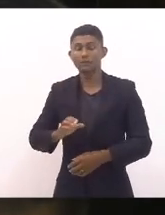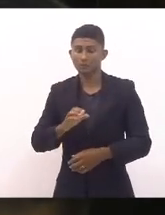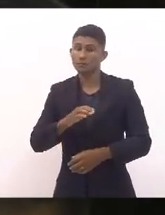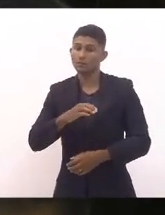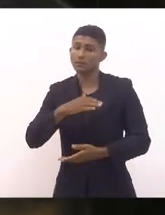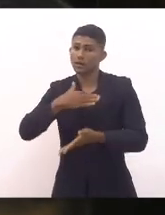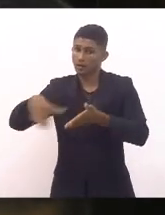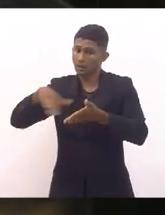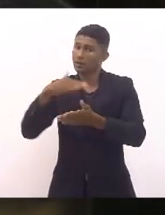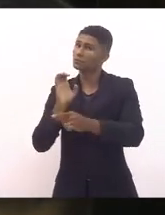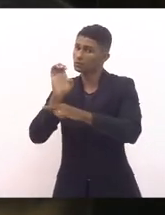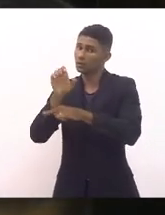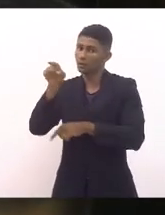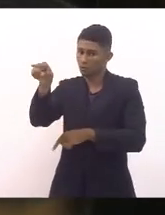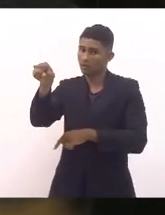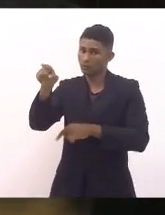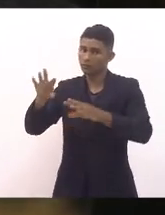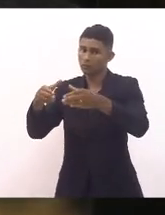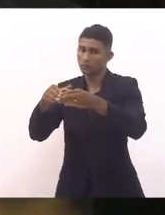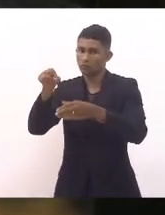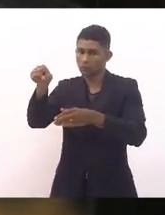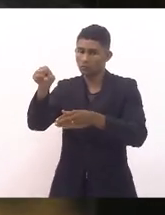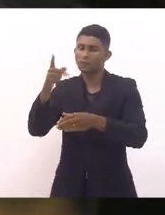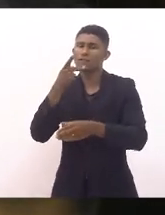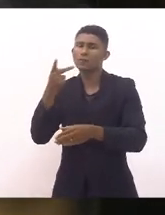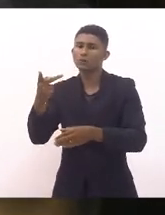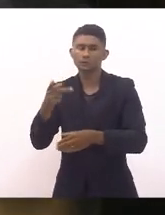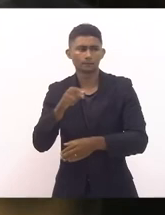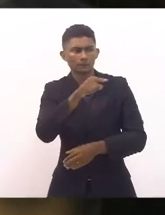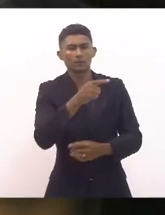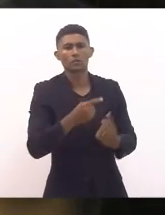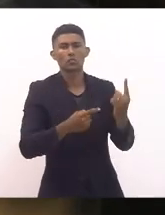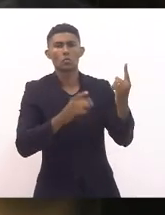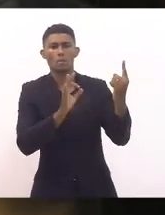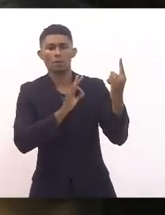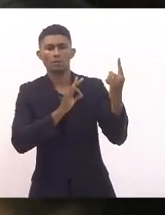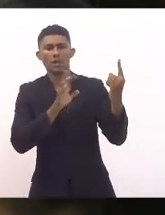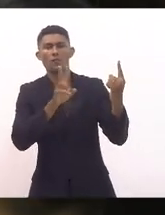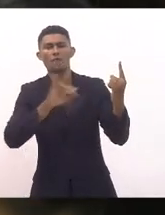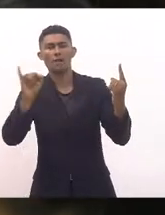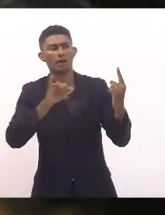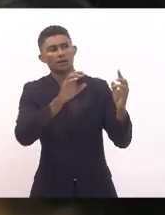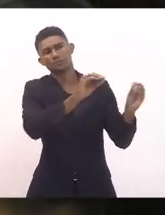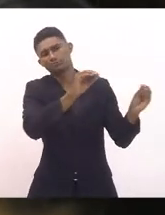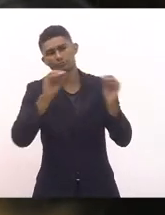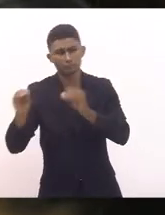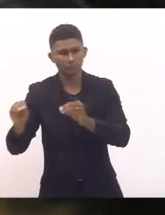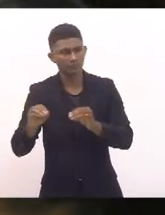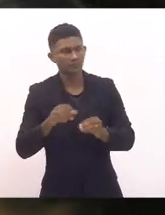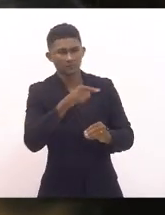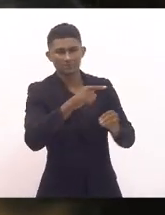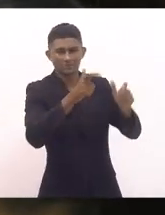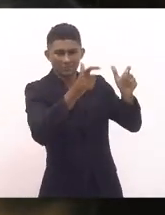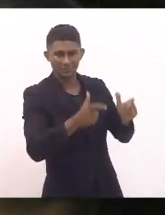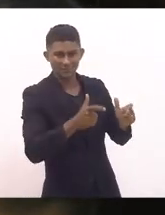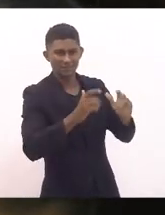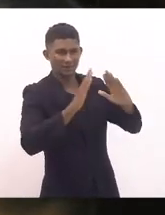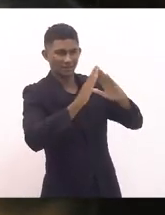Estado, dizendo que um dos policiais seria transferido, retirado dessa extensão da